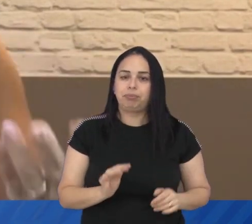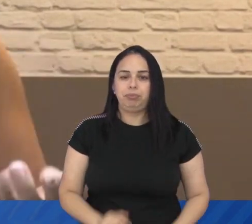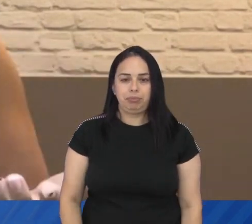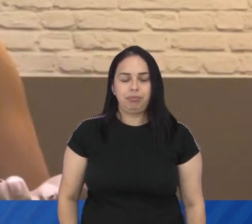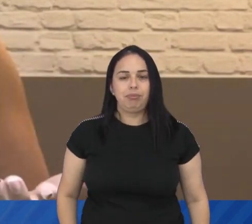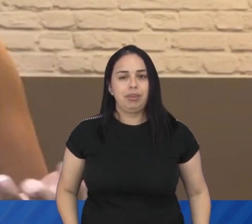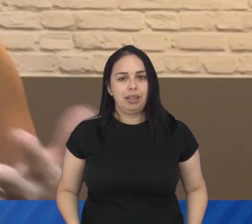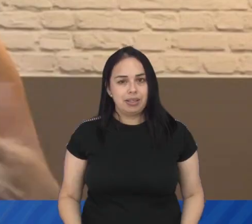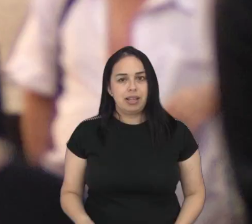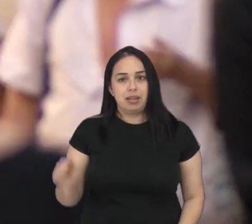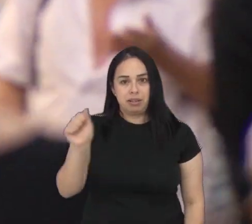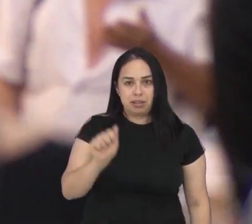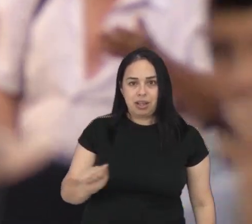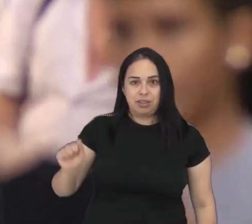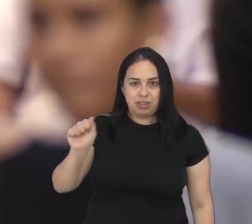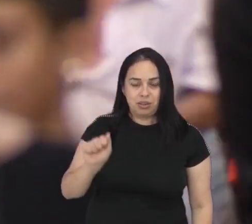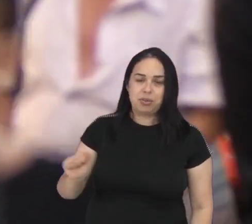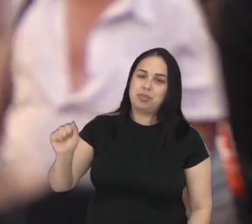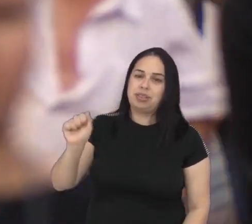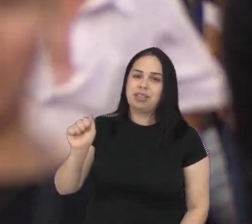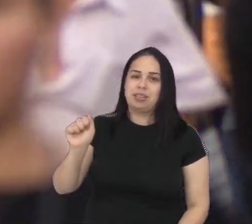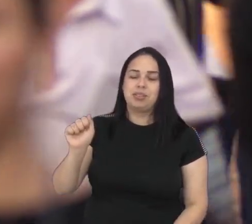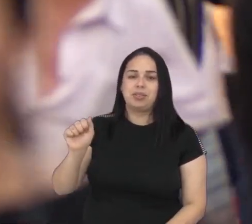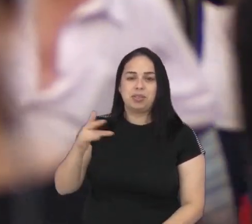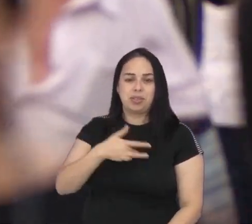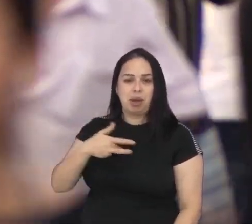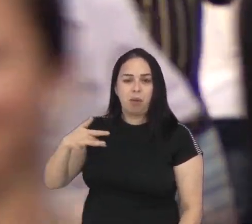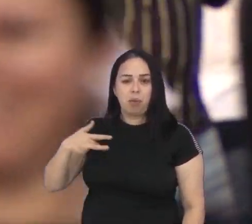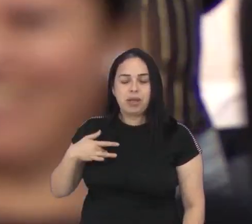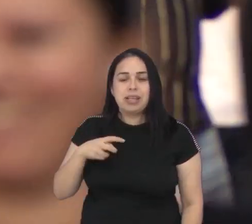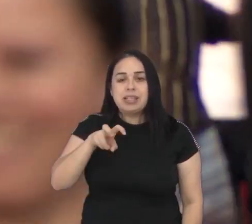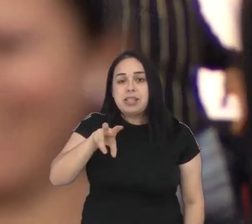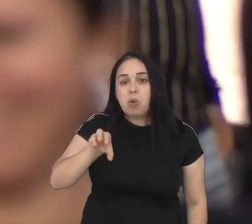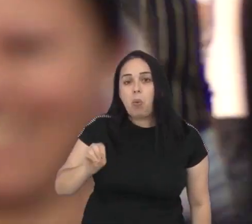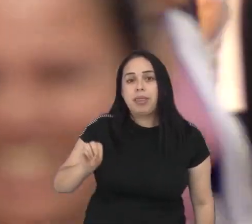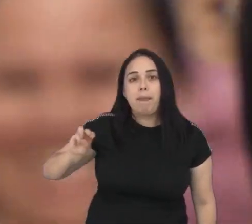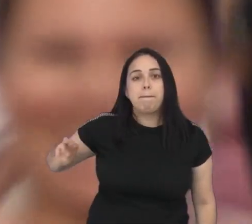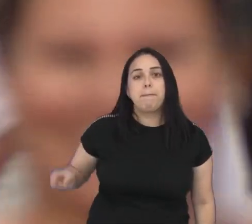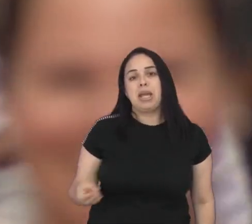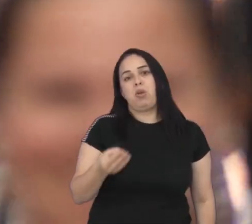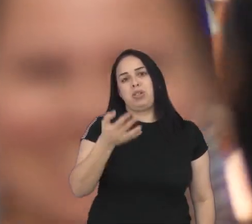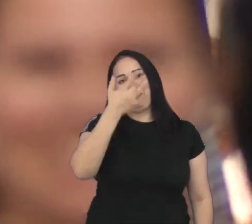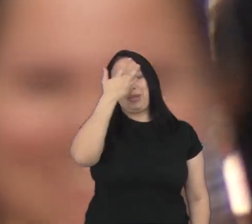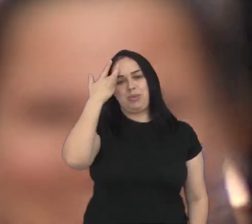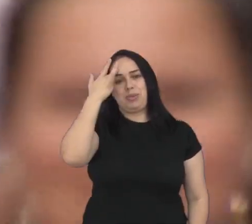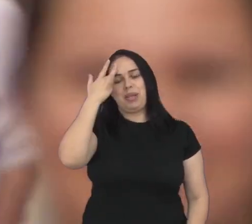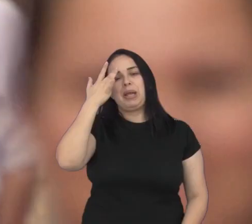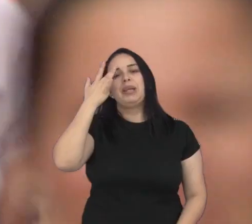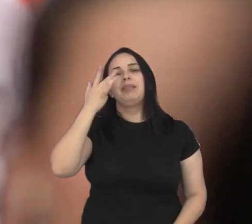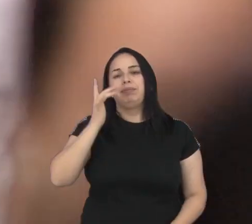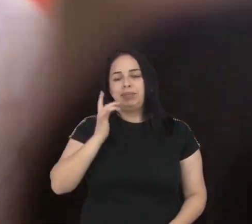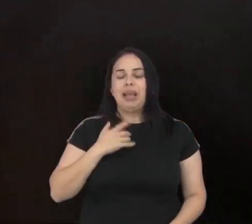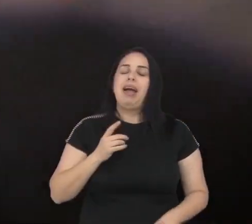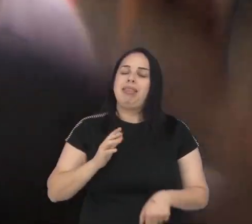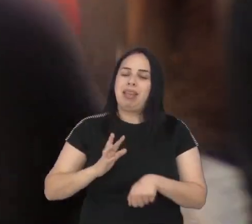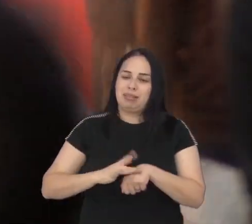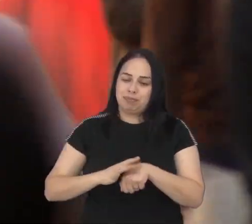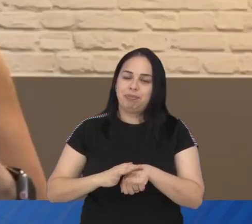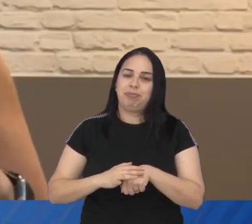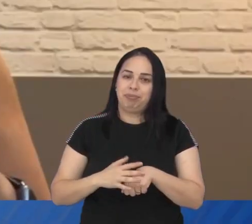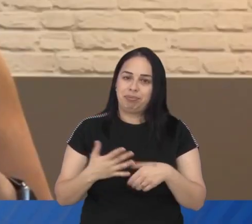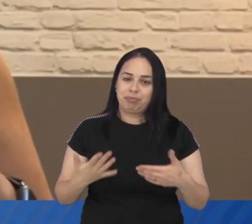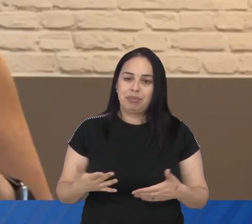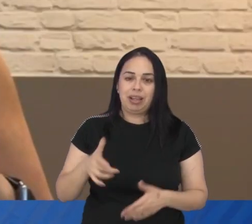não farmacológicas. De acordo com a Organização Mundial de Saúde, mais de 50 milhões de pessoas têm